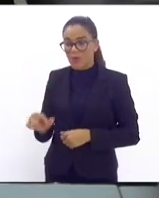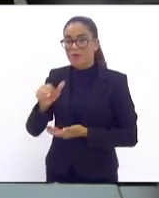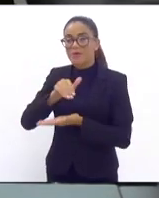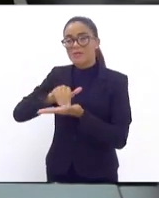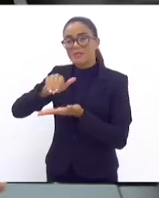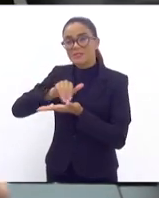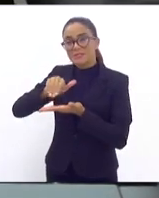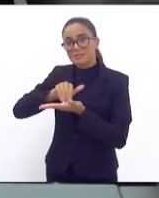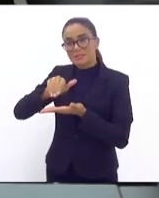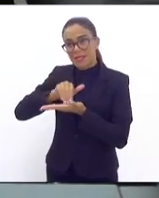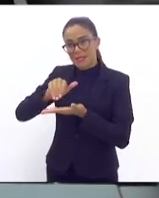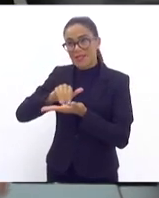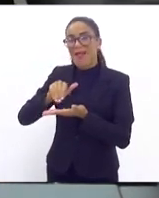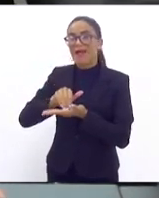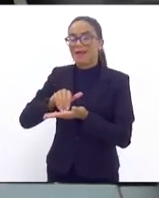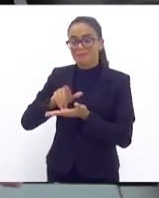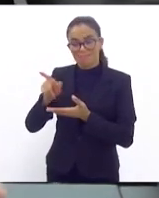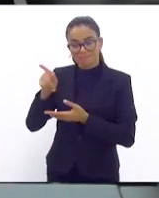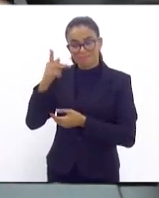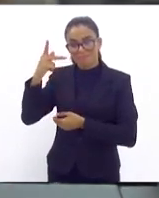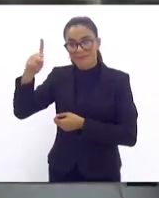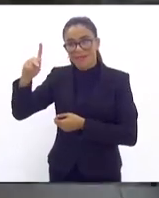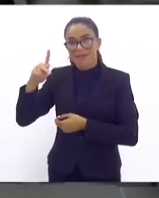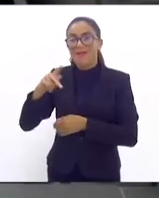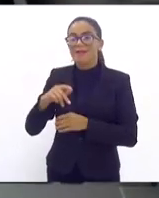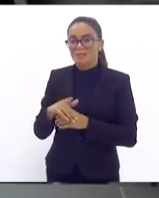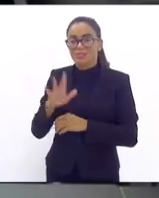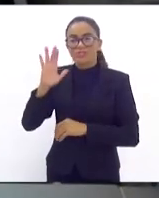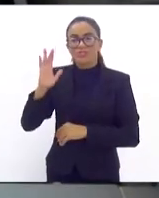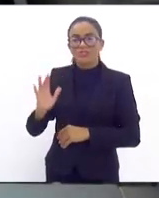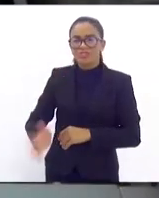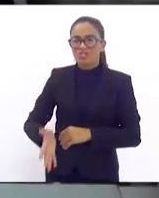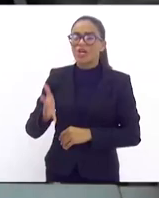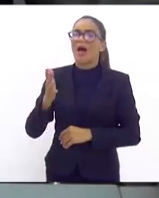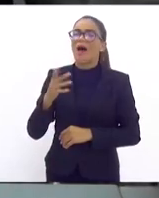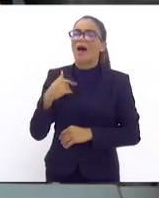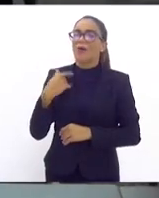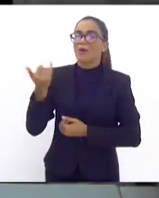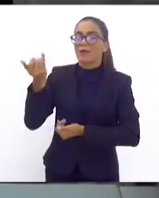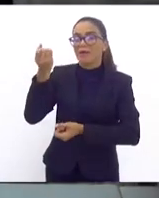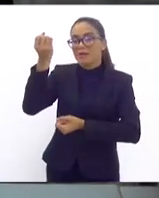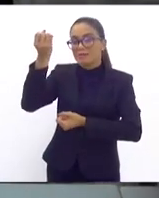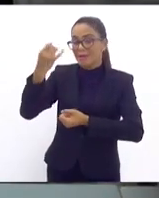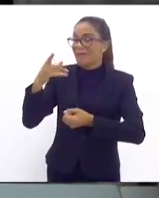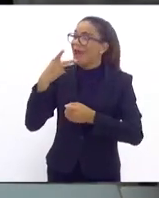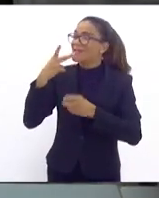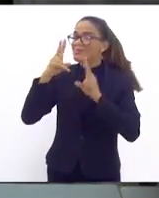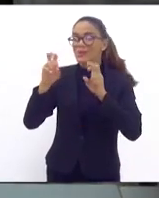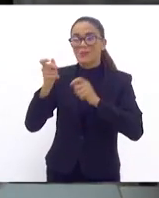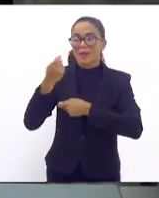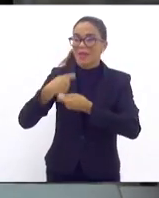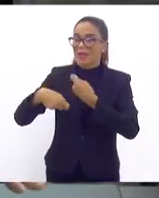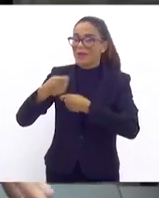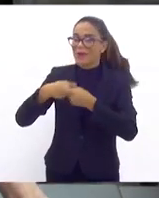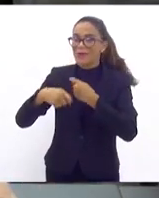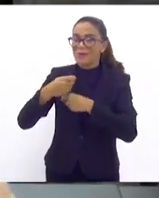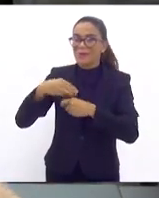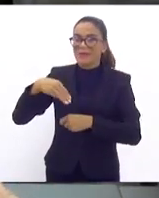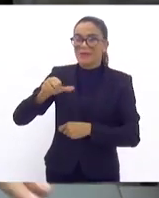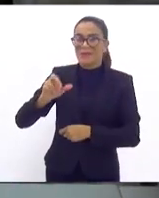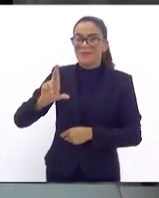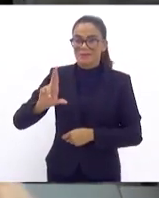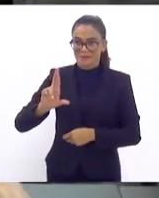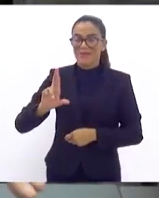Leal, a secretaria dele já traz o nome de economia do mar e tem uma subsecretaria para